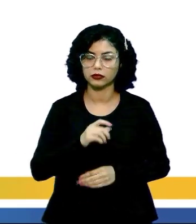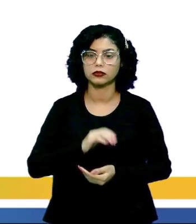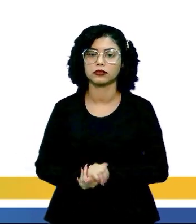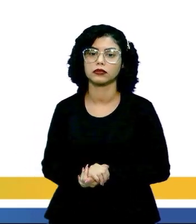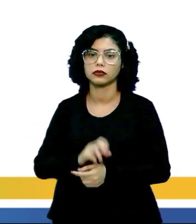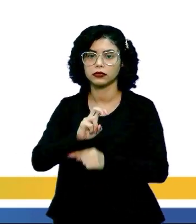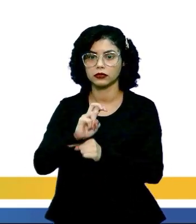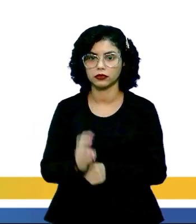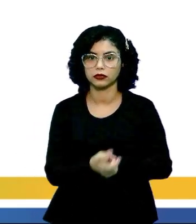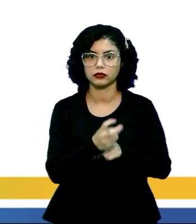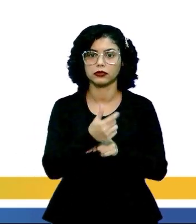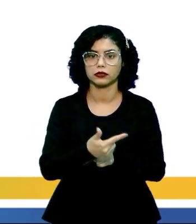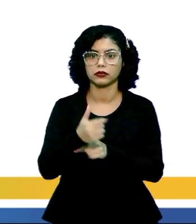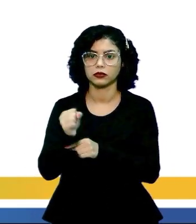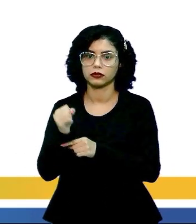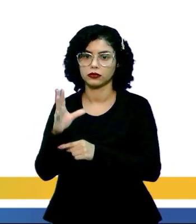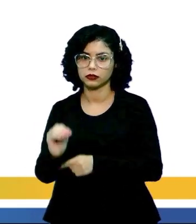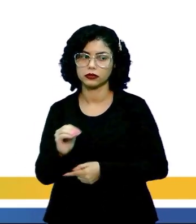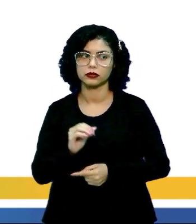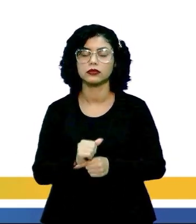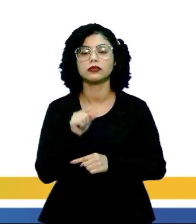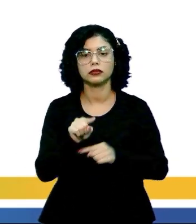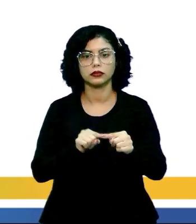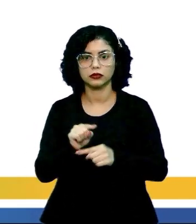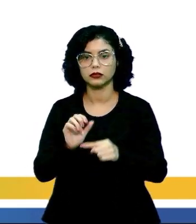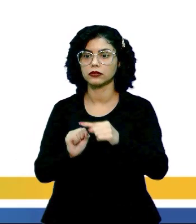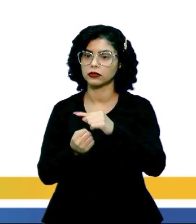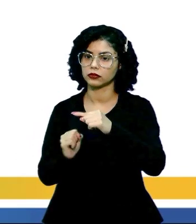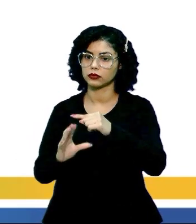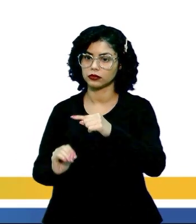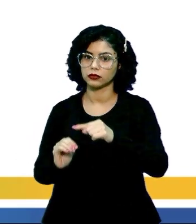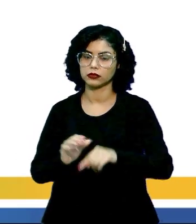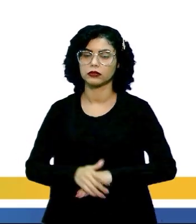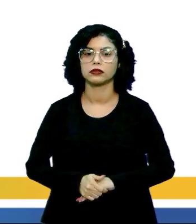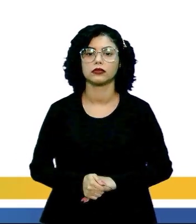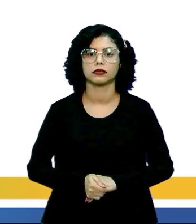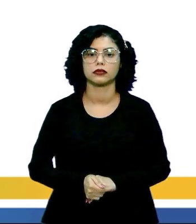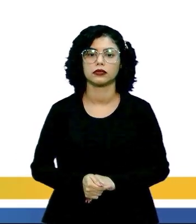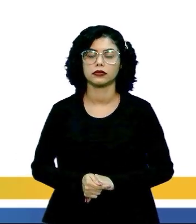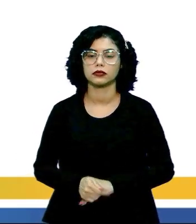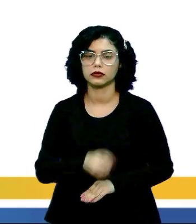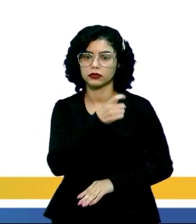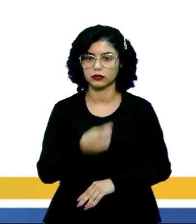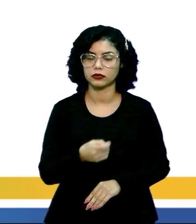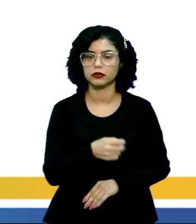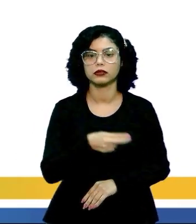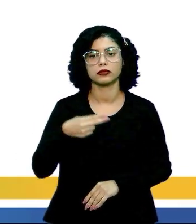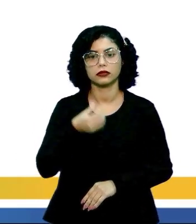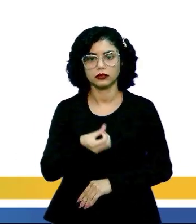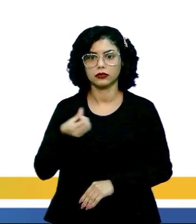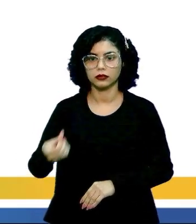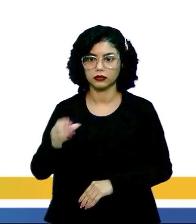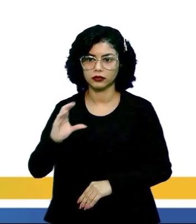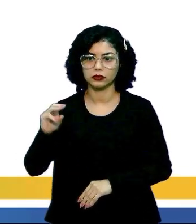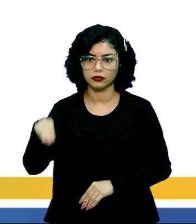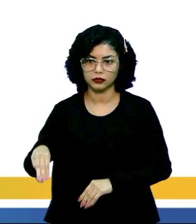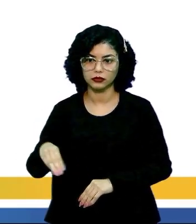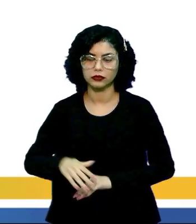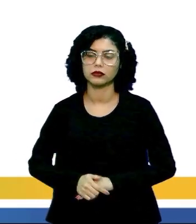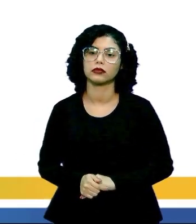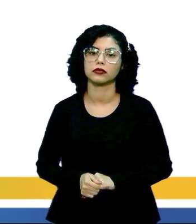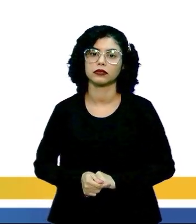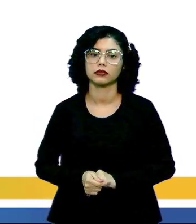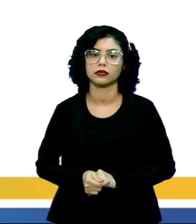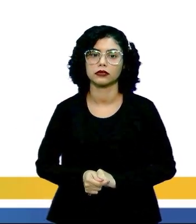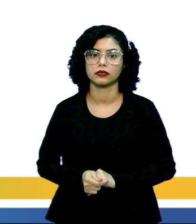igual a 5.280 dividido para 80, x é igual a 66 centímetros.